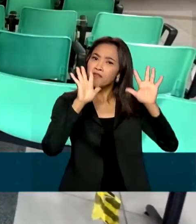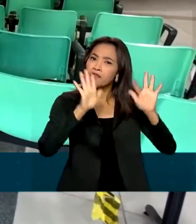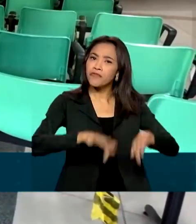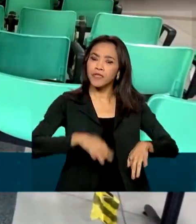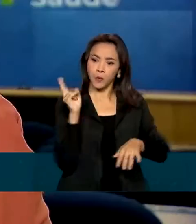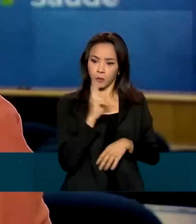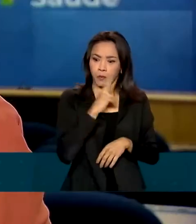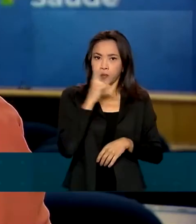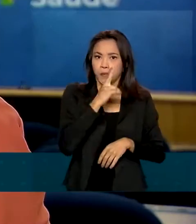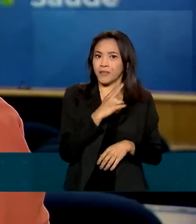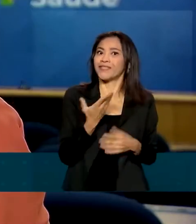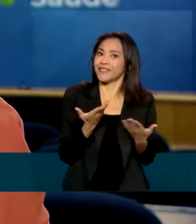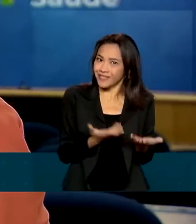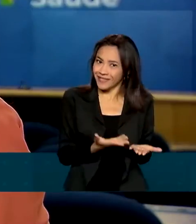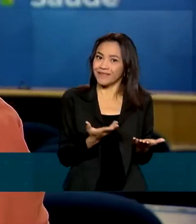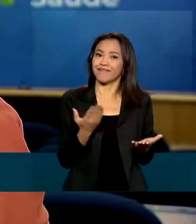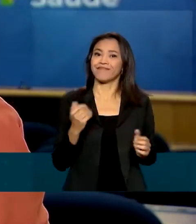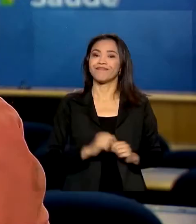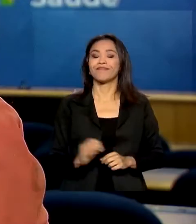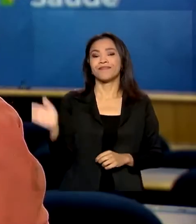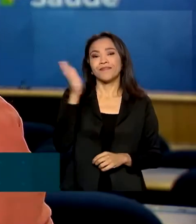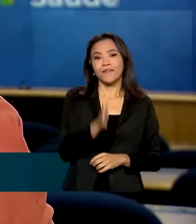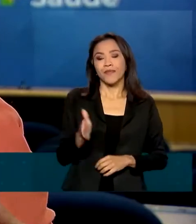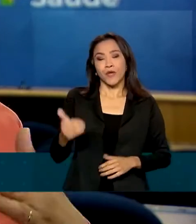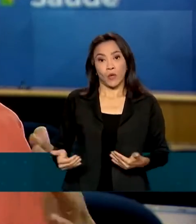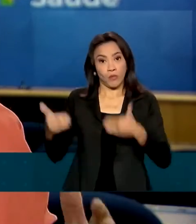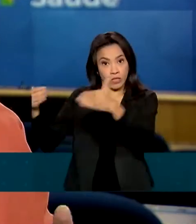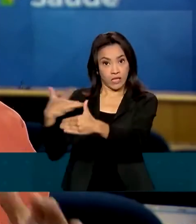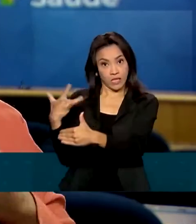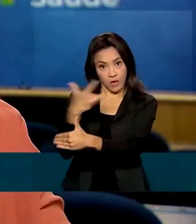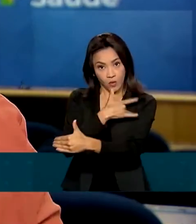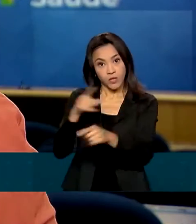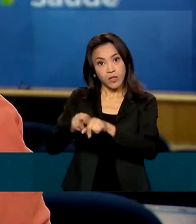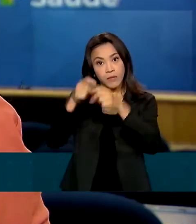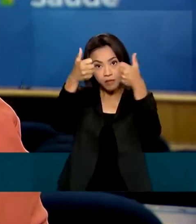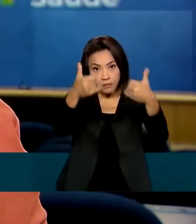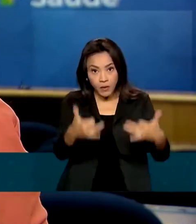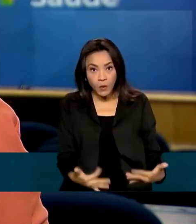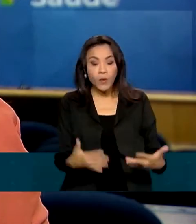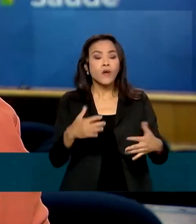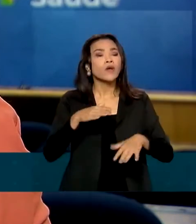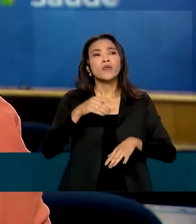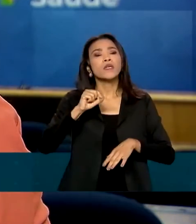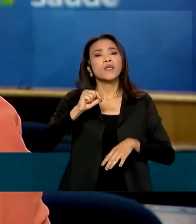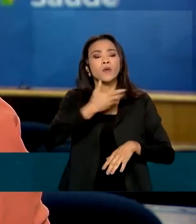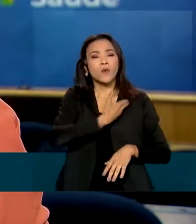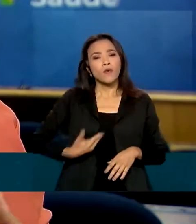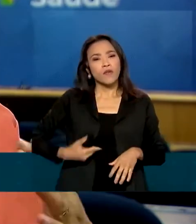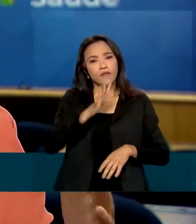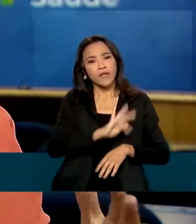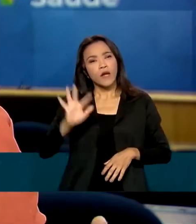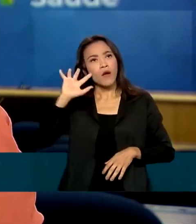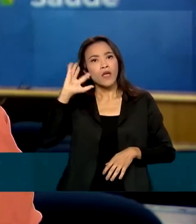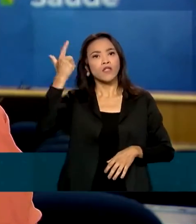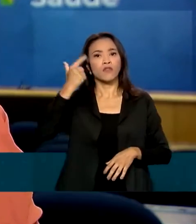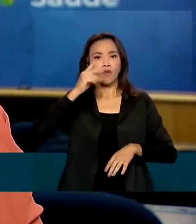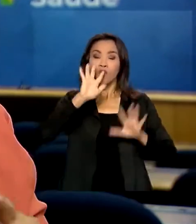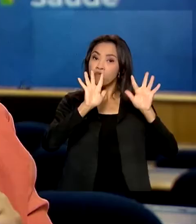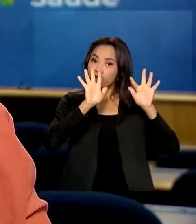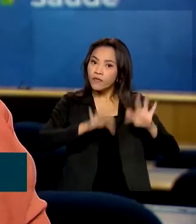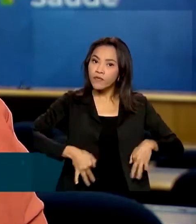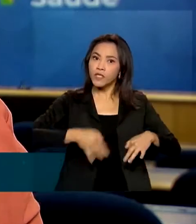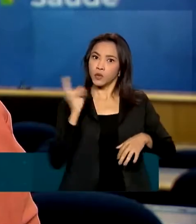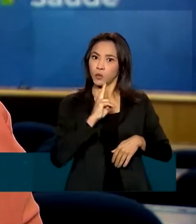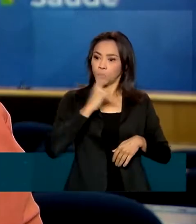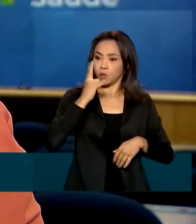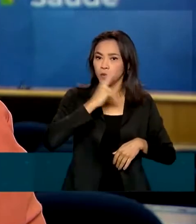emergência Nacional o Ministério da Saúde destacou que outra razão que levou o governo federal a decretar o fim do estado de emergência